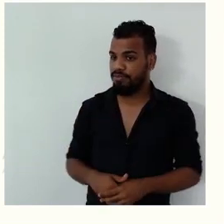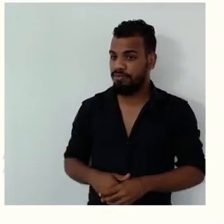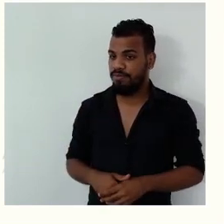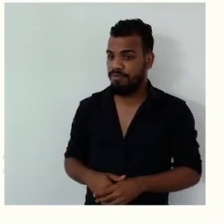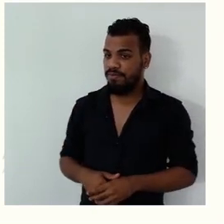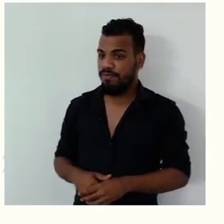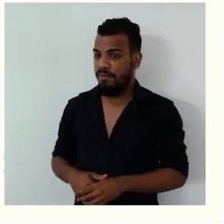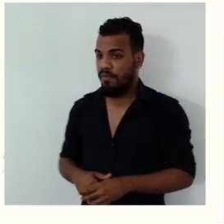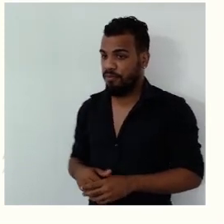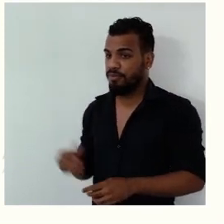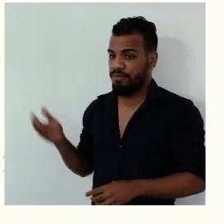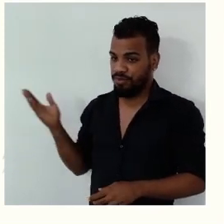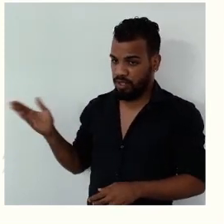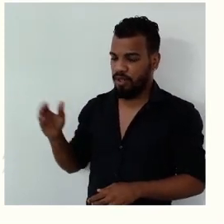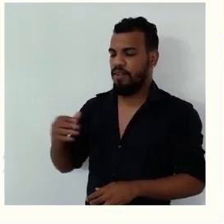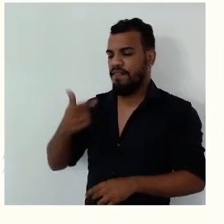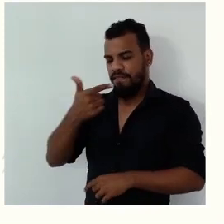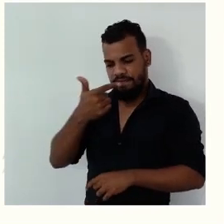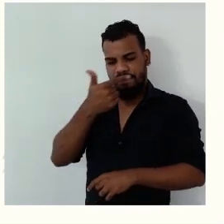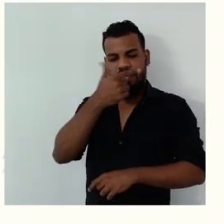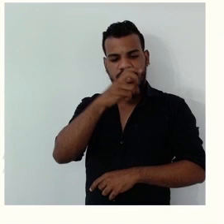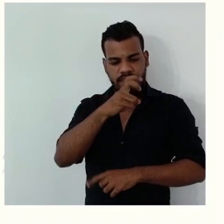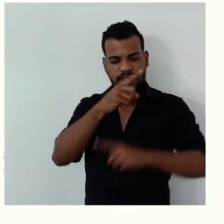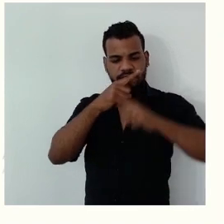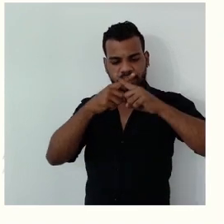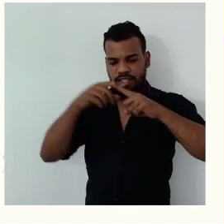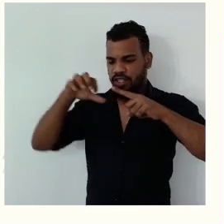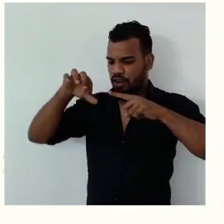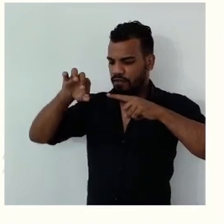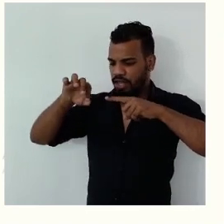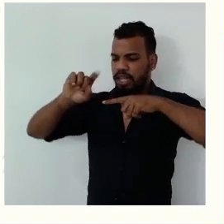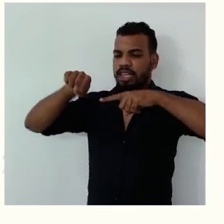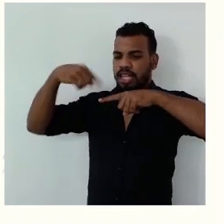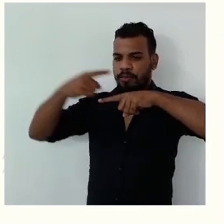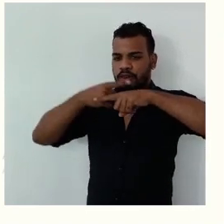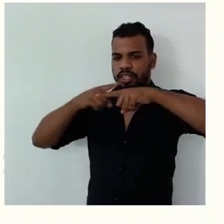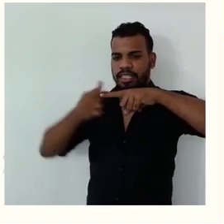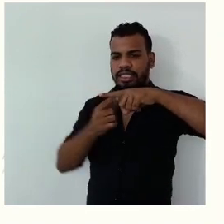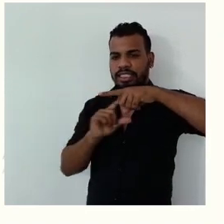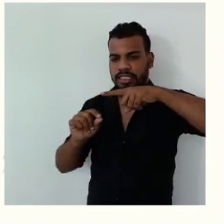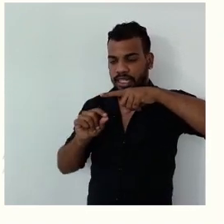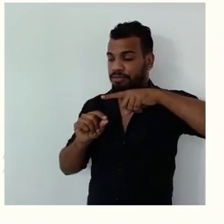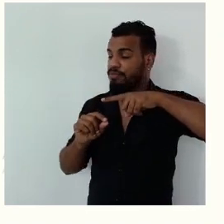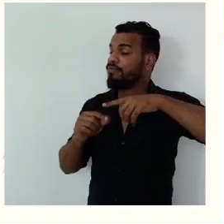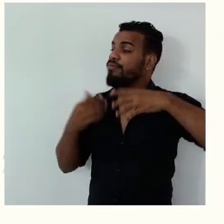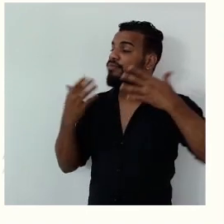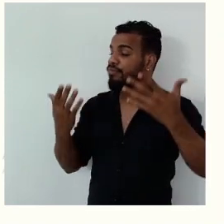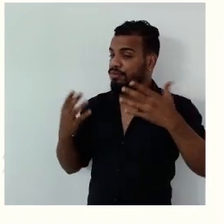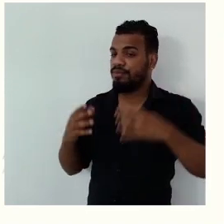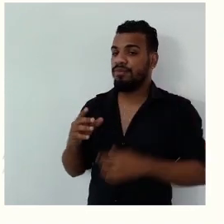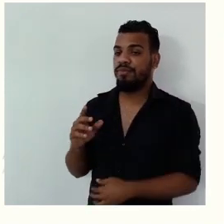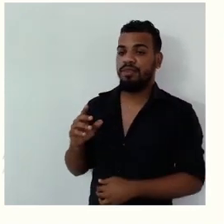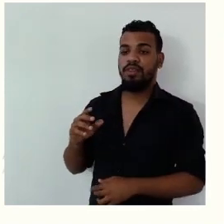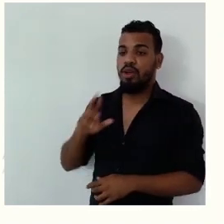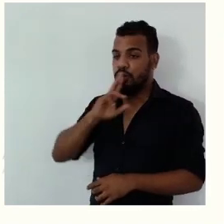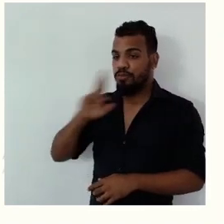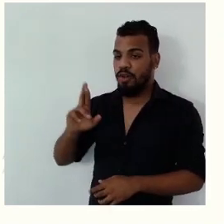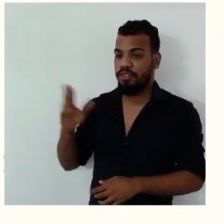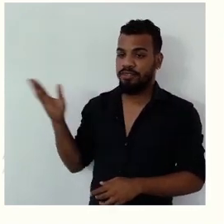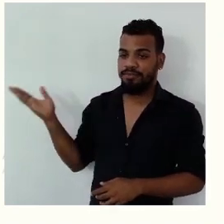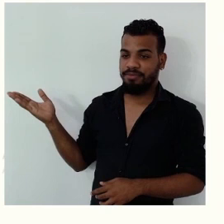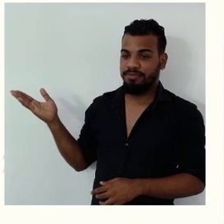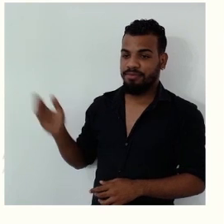multiplica 25 vezes 90 e divide por 100. Realizando a multiplicação, fica